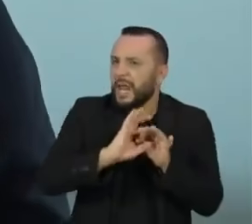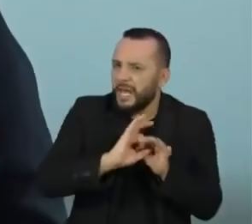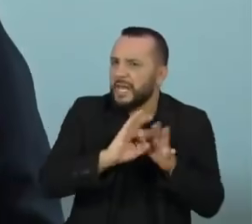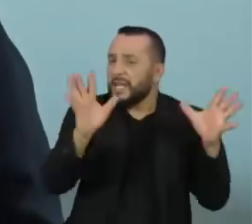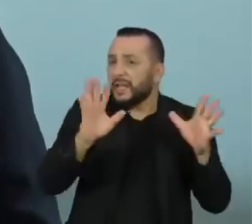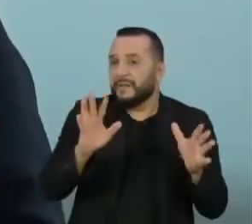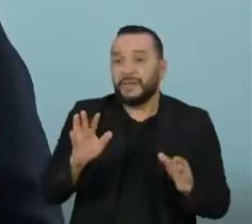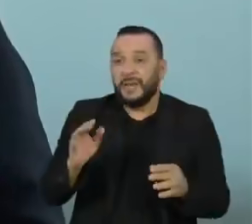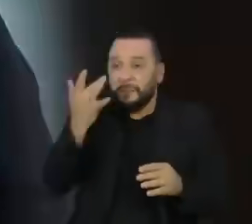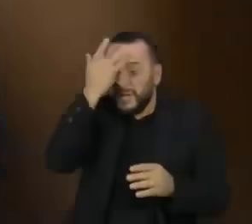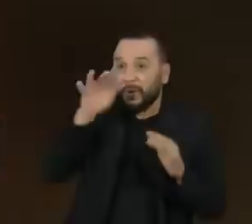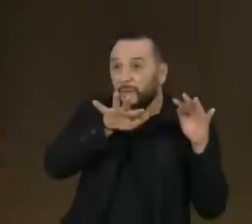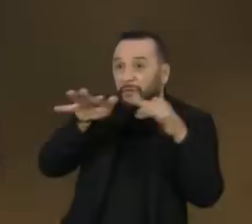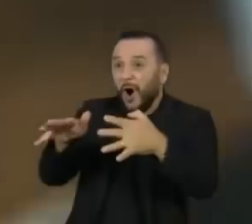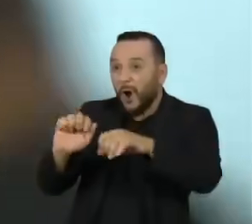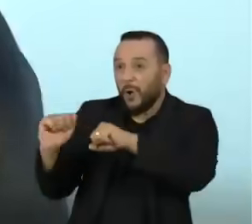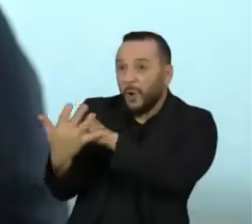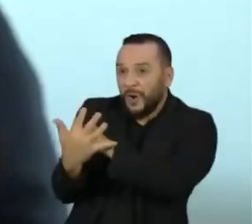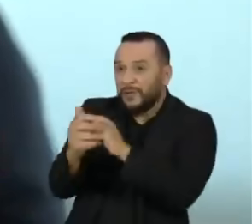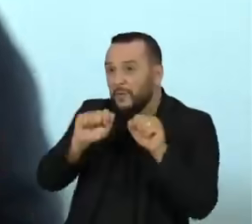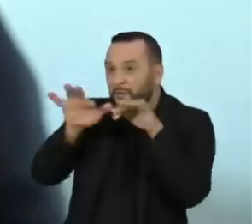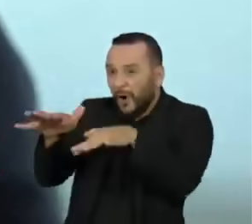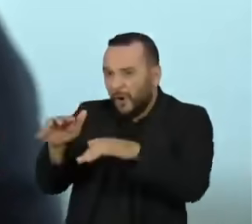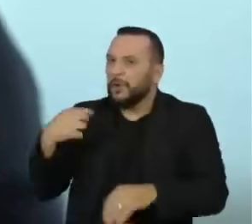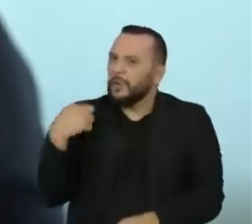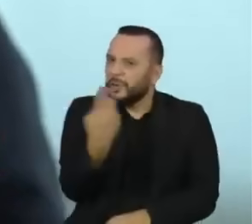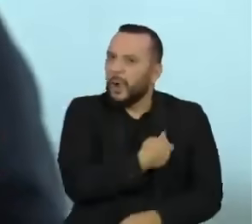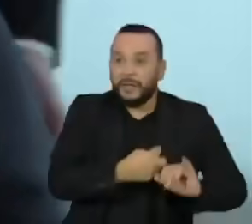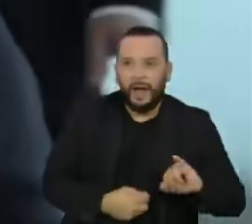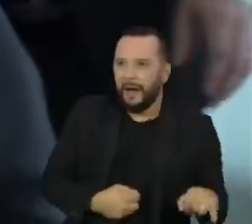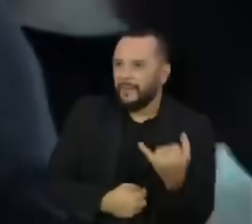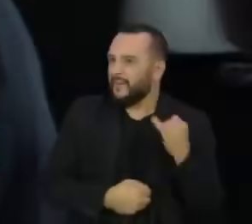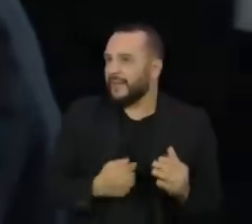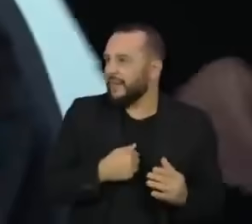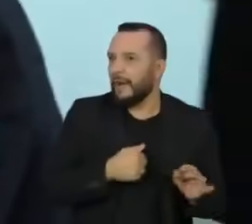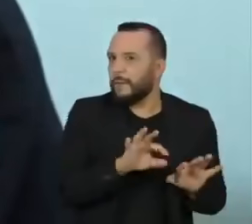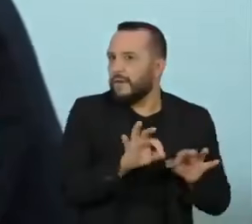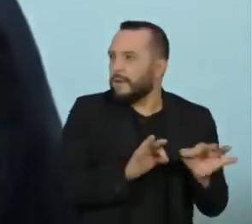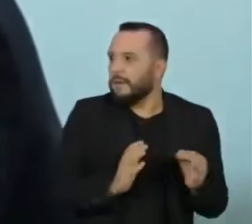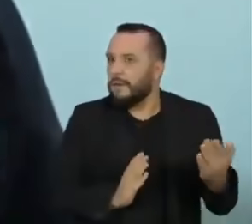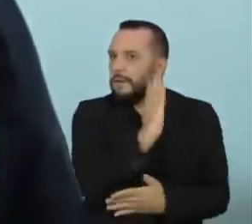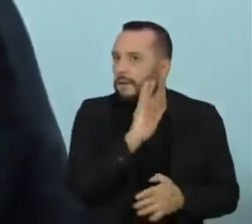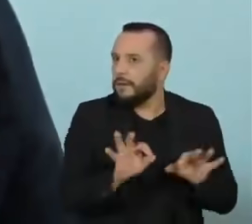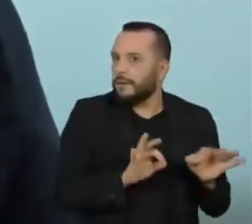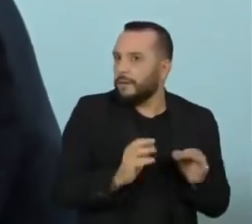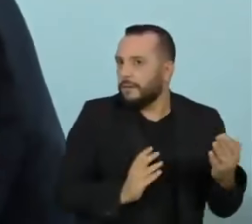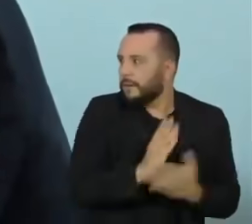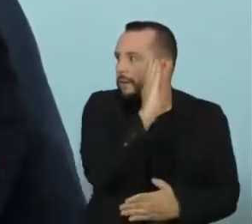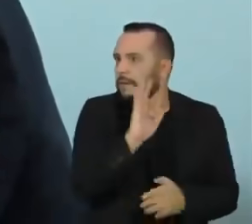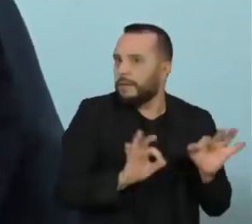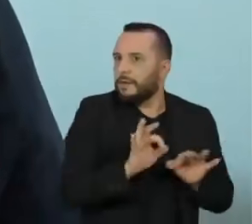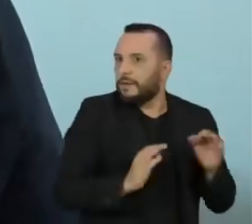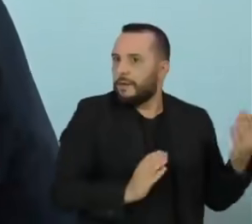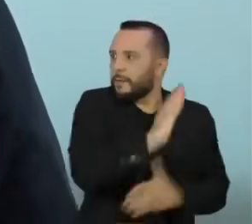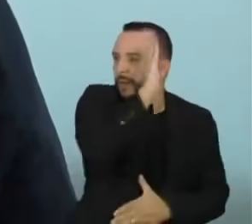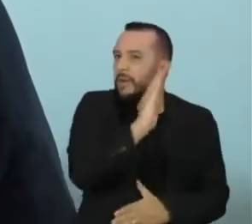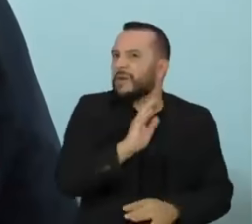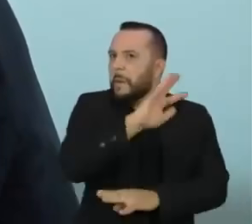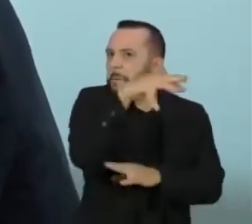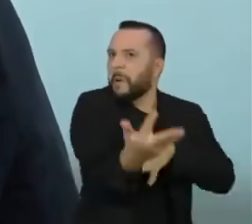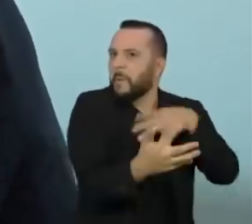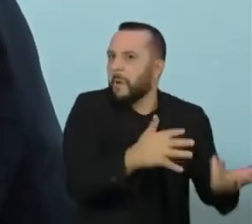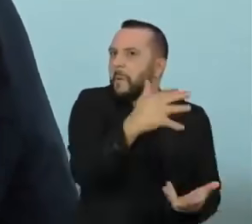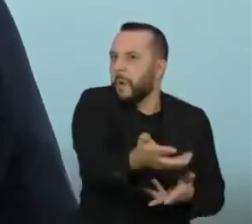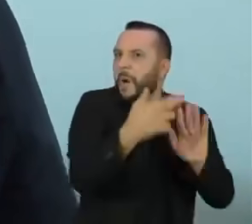de tranquilidade no aspecto de cobertura de imprensa, porque só fala de Covid, e ir passando a boiada, e mudando todo